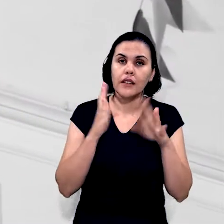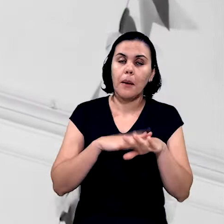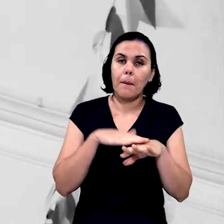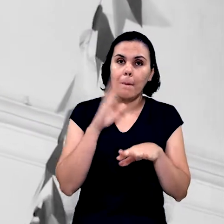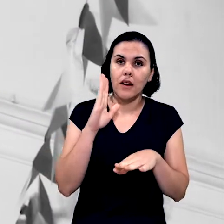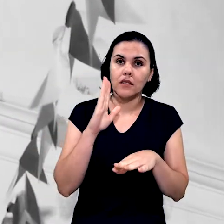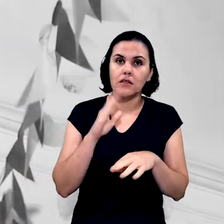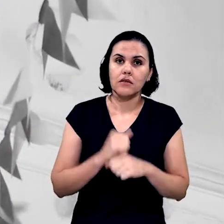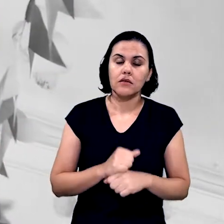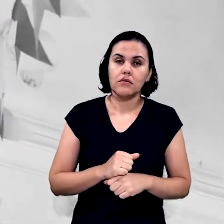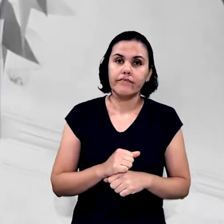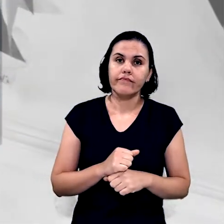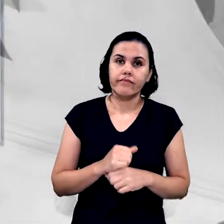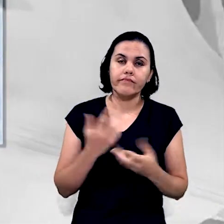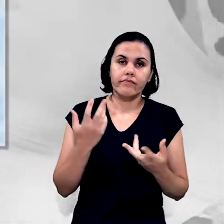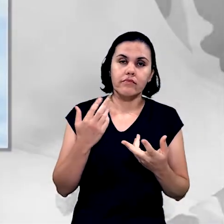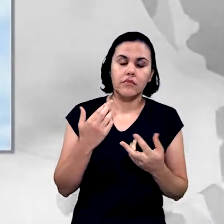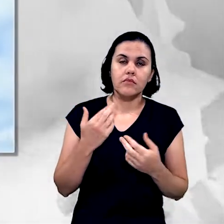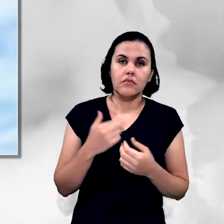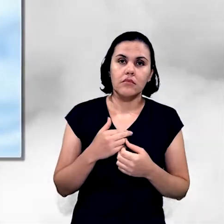festa. Mas